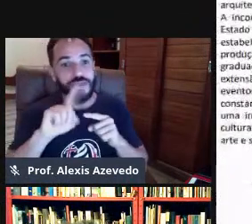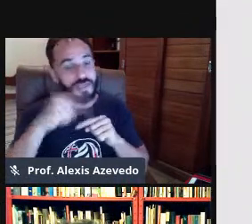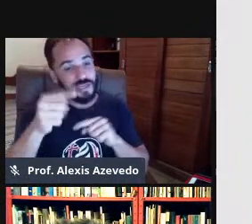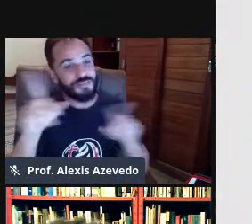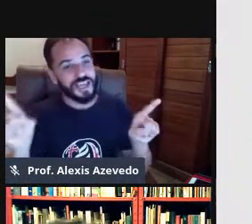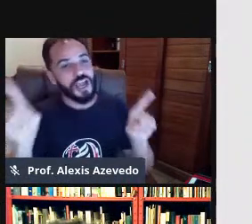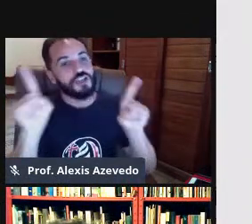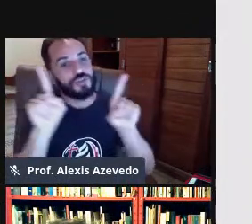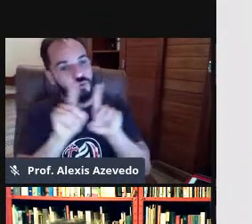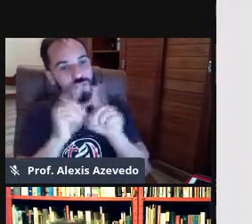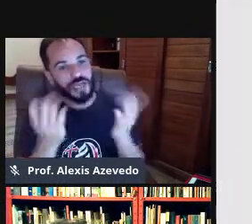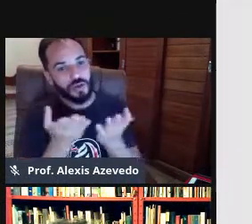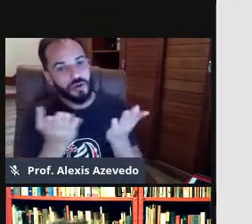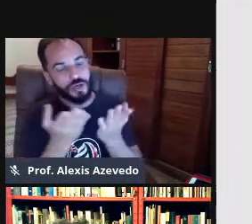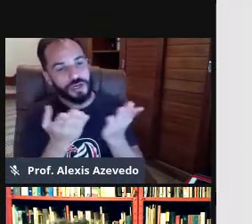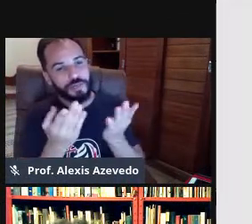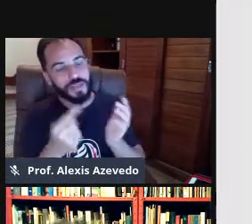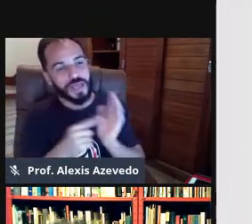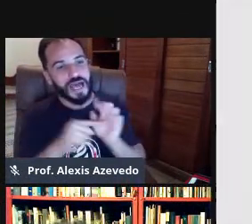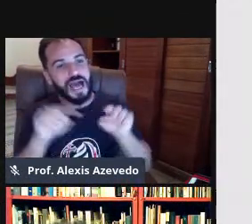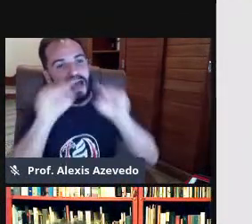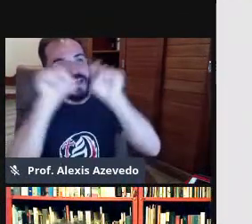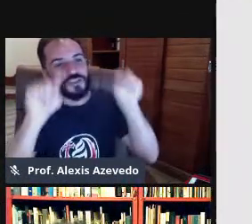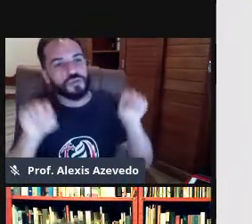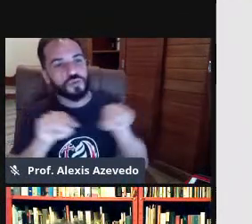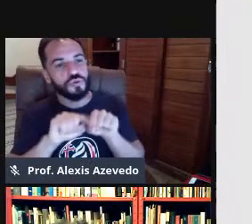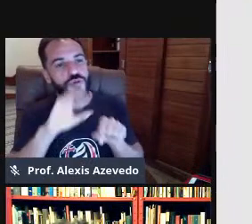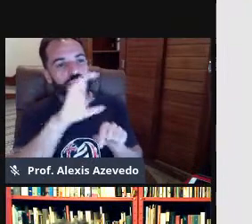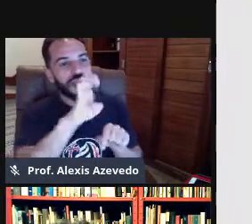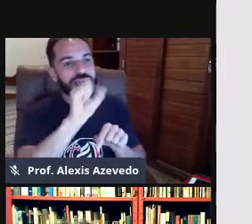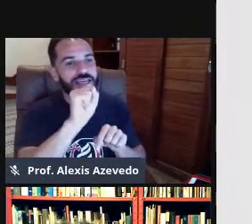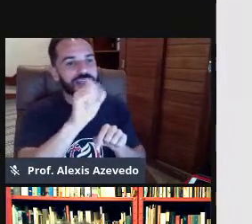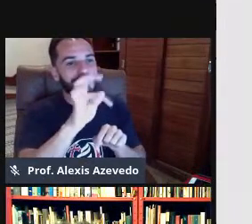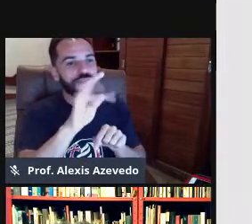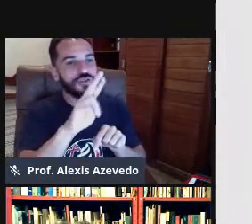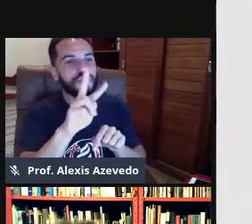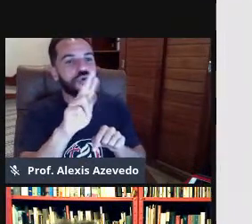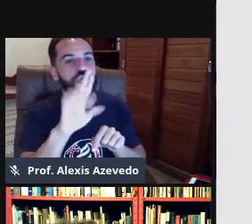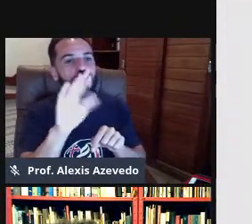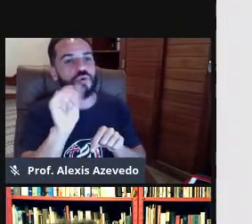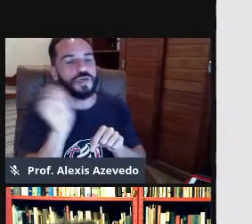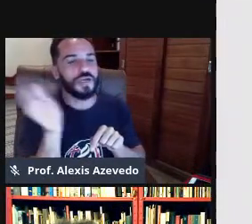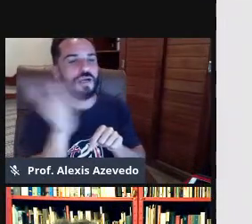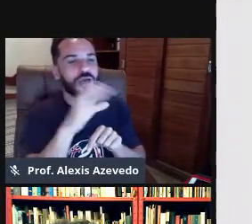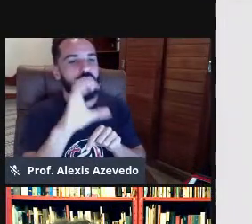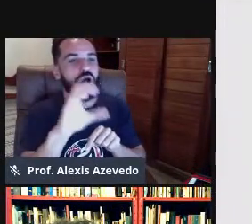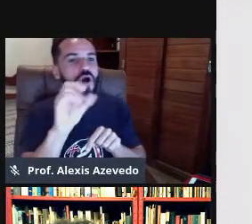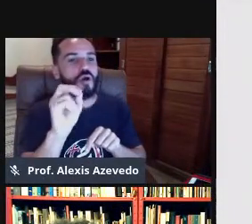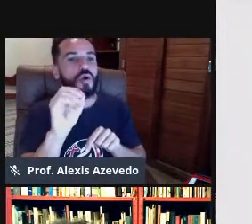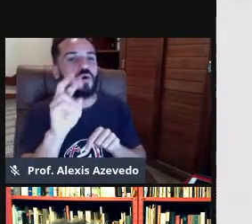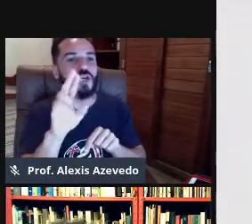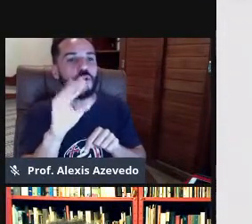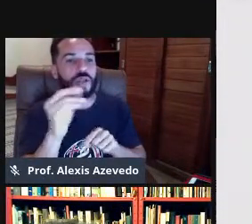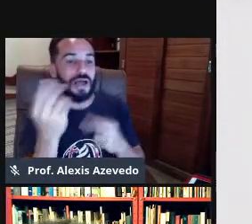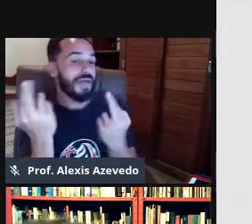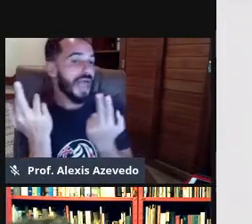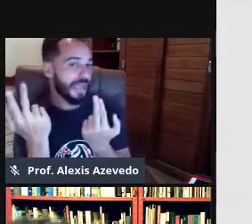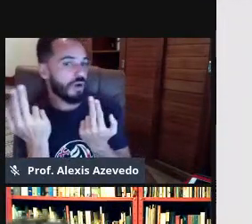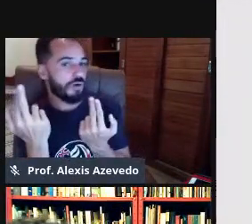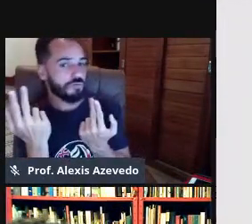para mostrar ela um pouco de modo geral. E logo, a estrutura é a mesma, assim,